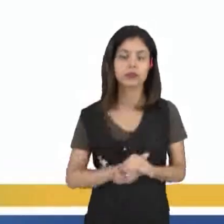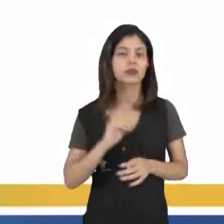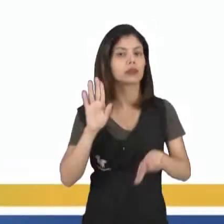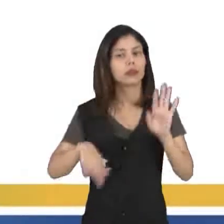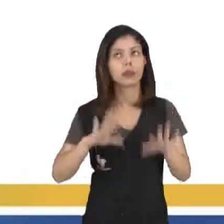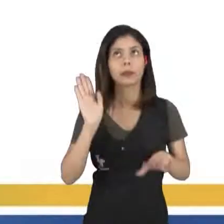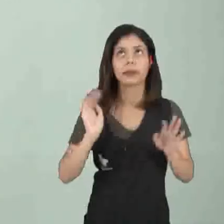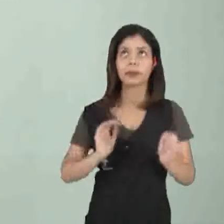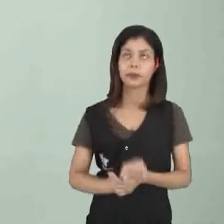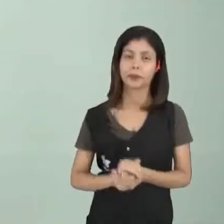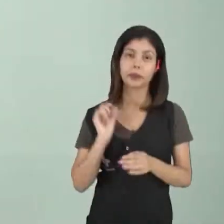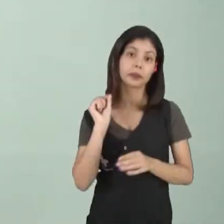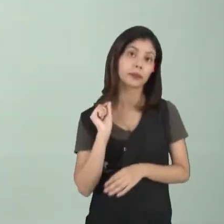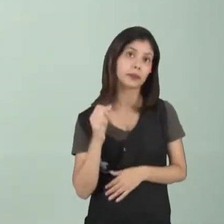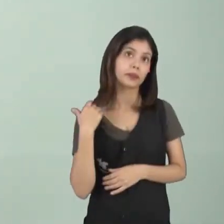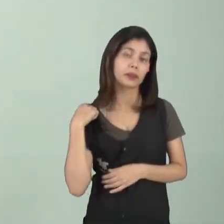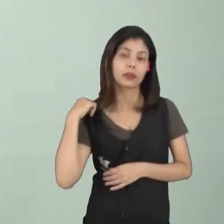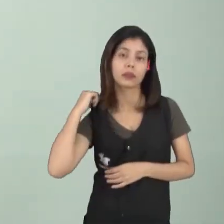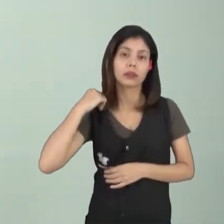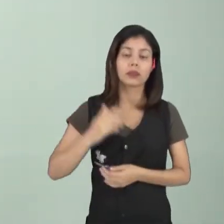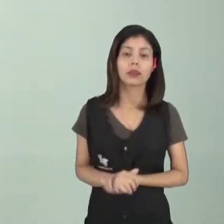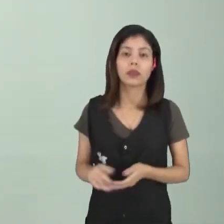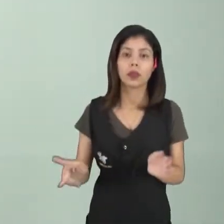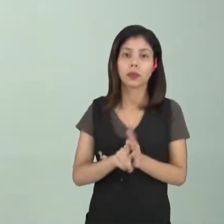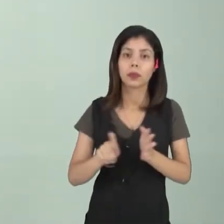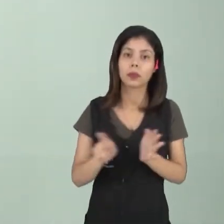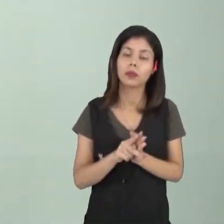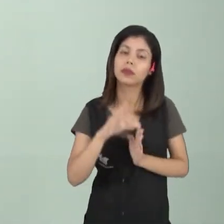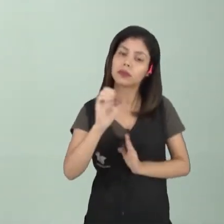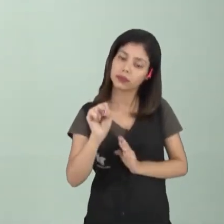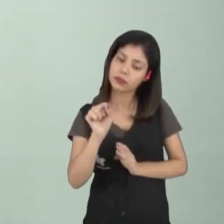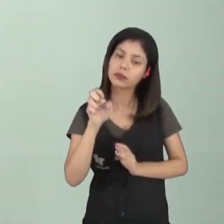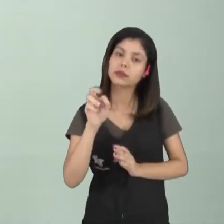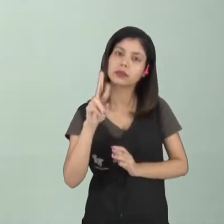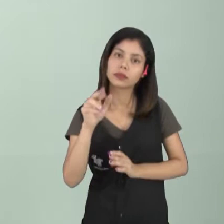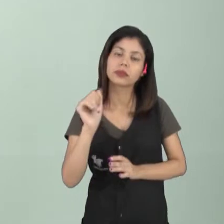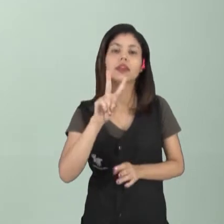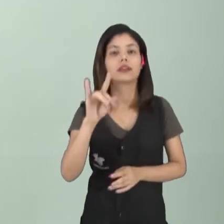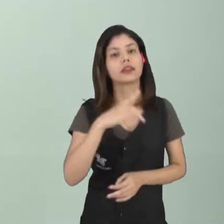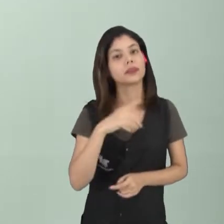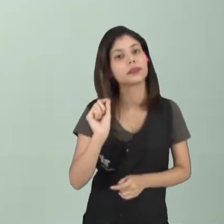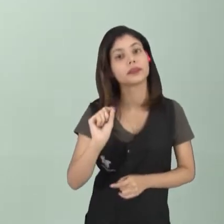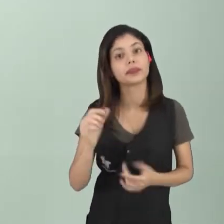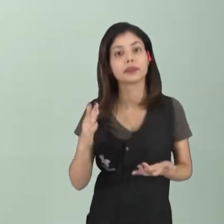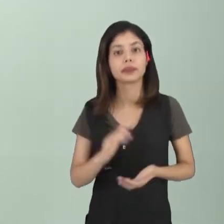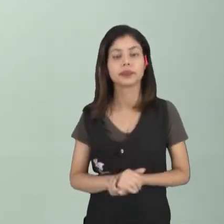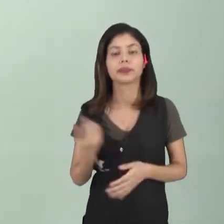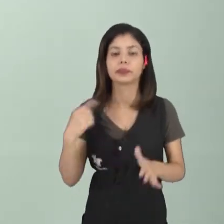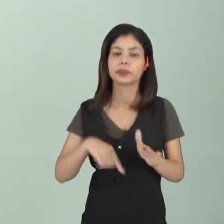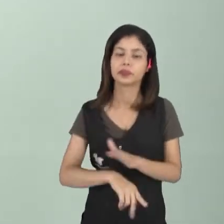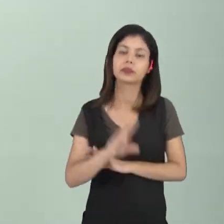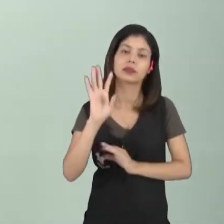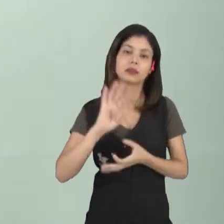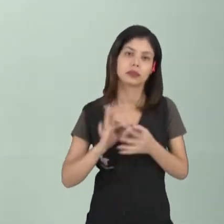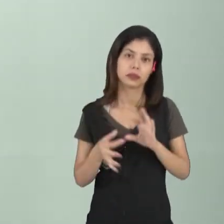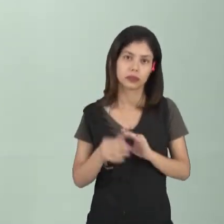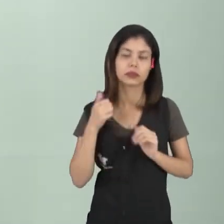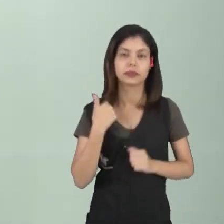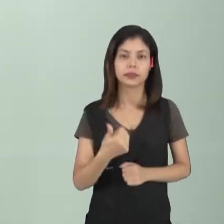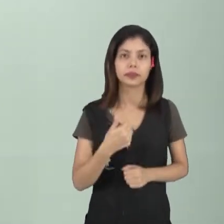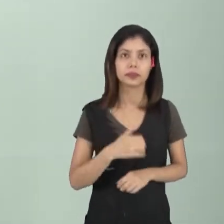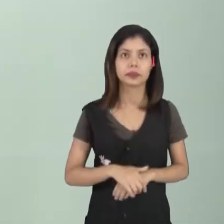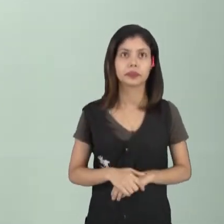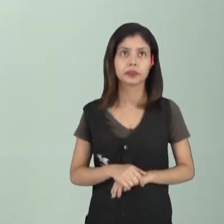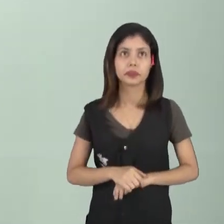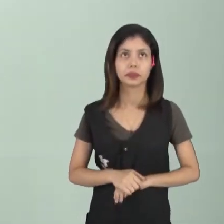vai depender ali do quê? Da sugestão semântica que ela vai dar ali dentro daquele contexto, tá